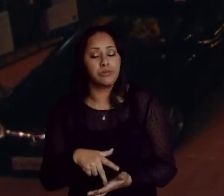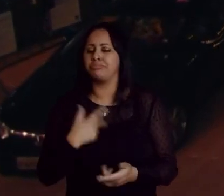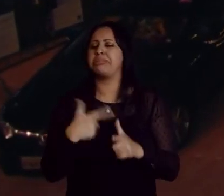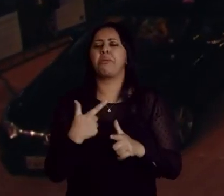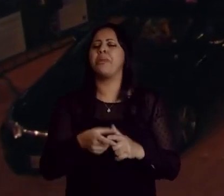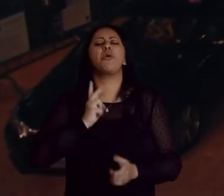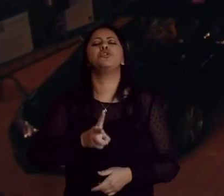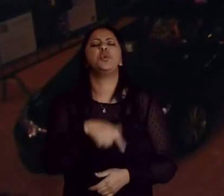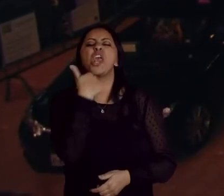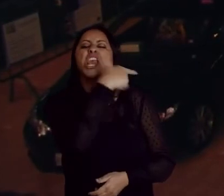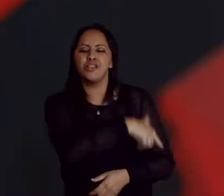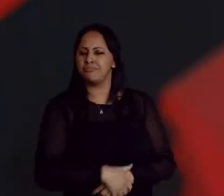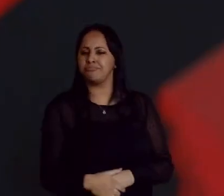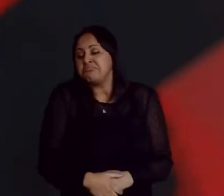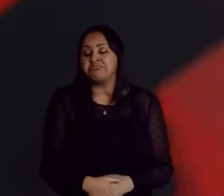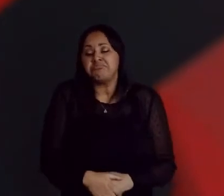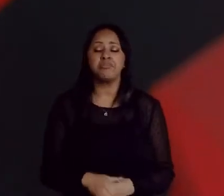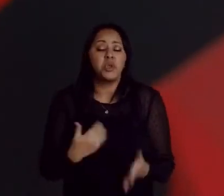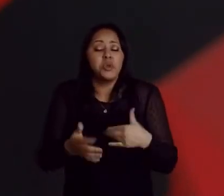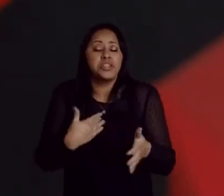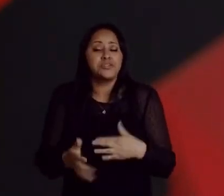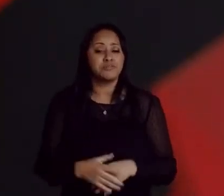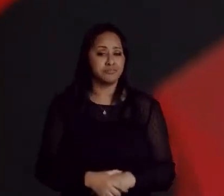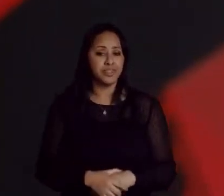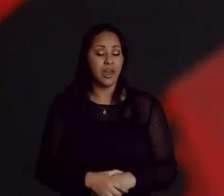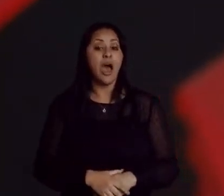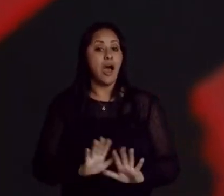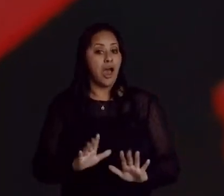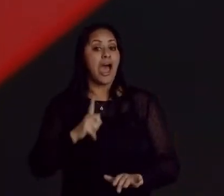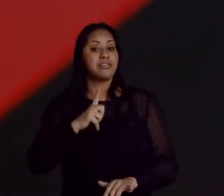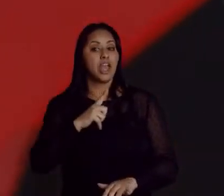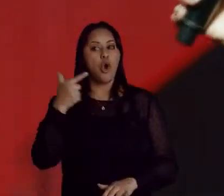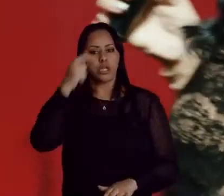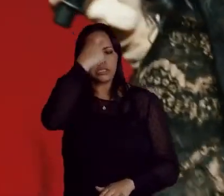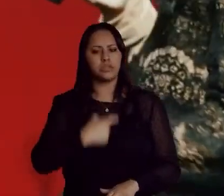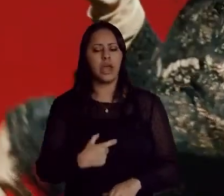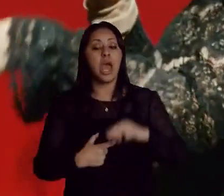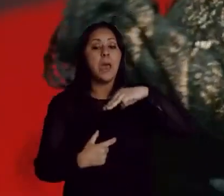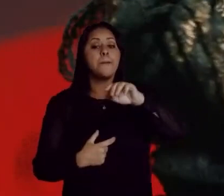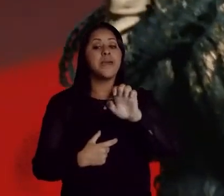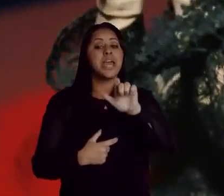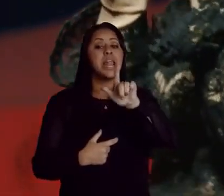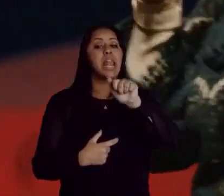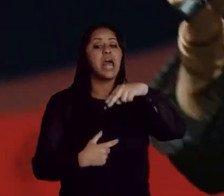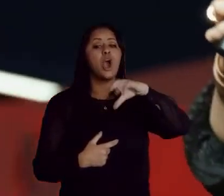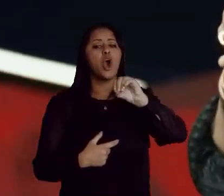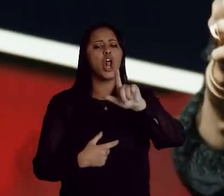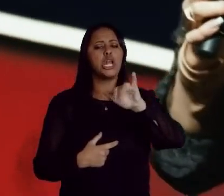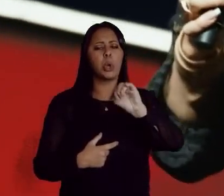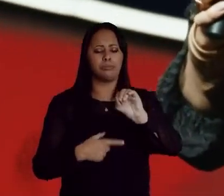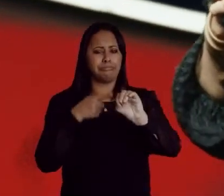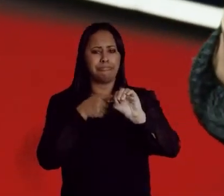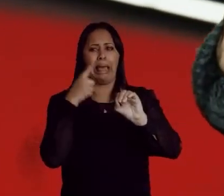Quer rir por um, rir melhor. De jeito nenhum. Aí tem um temperamento chamado melancólico, que a pessoa chora por tudo